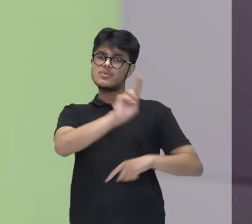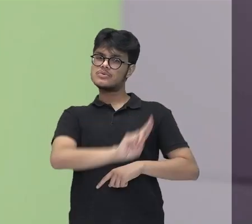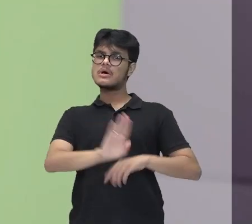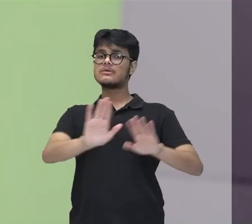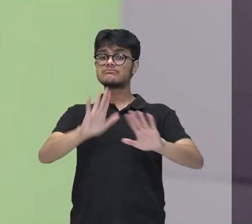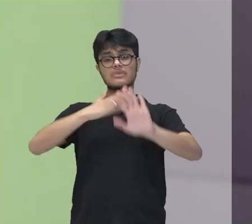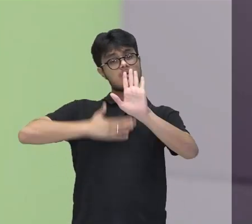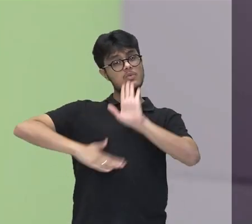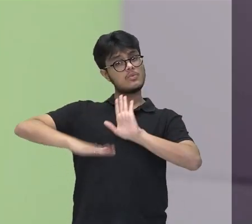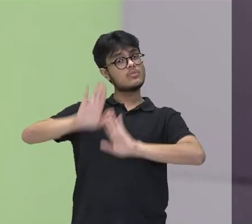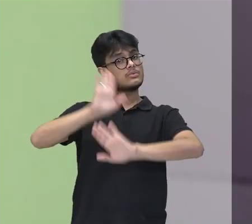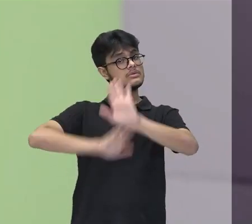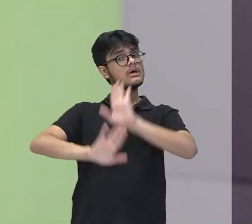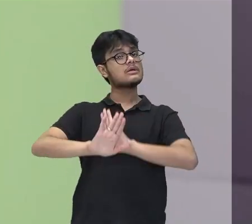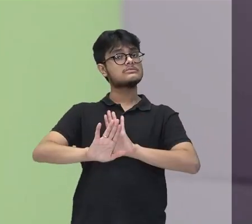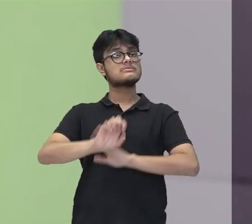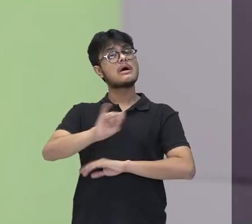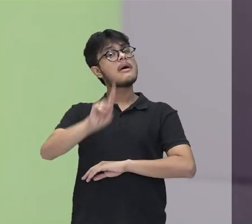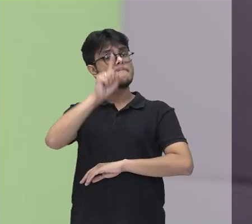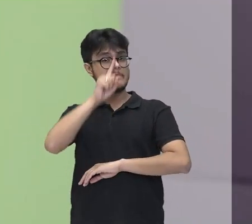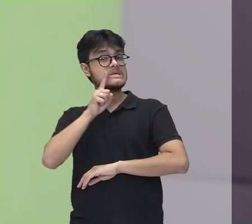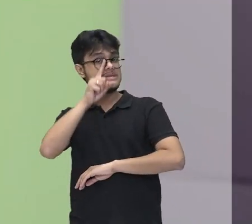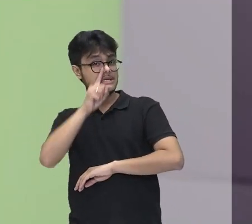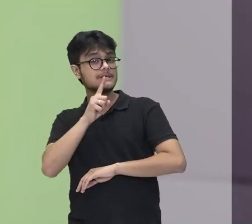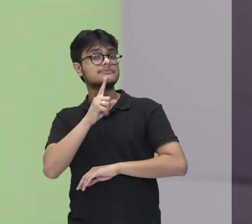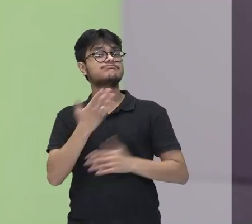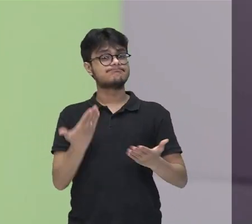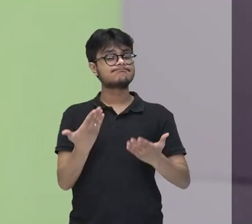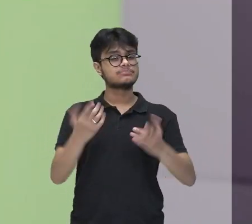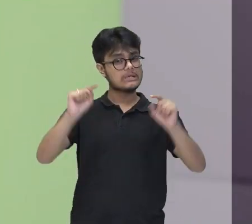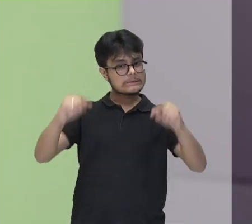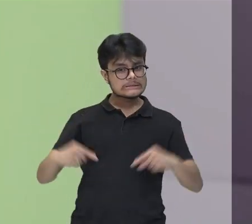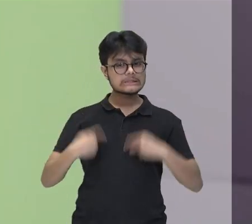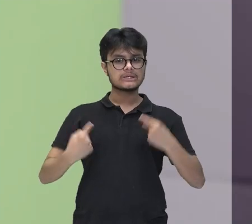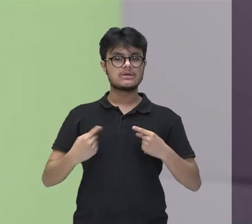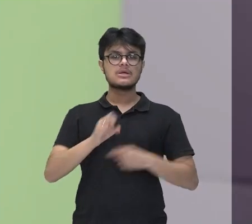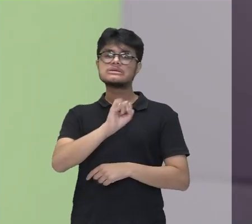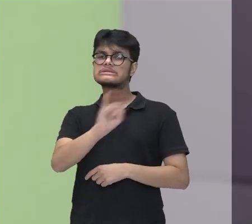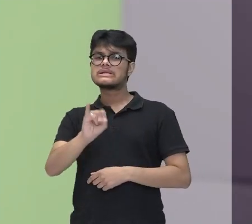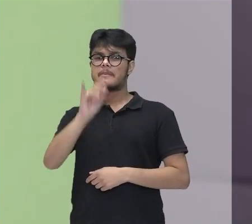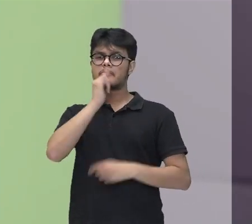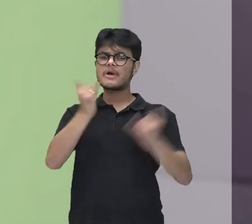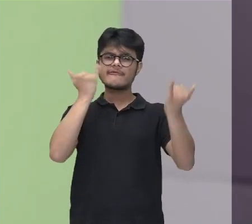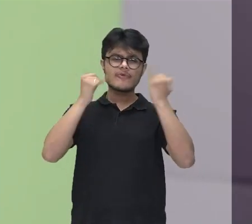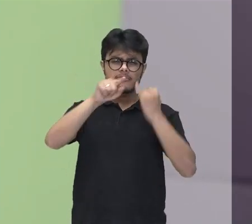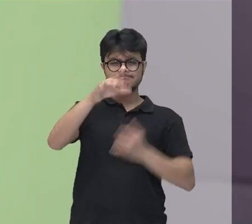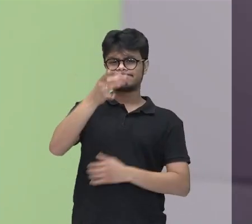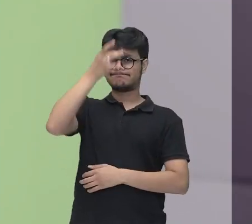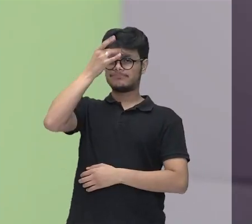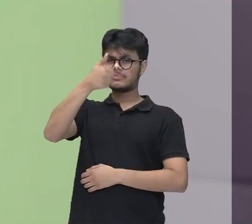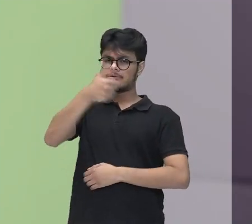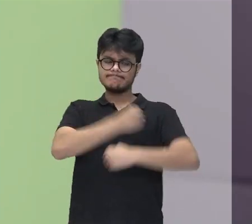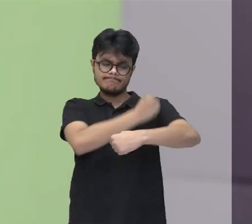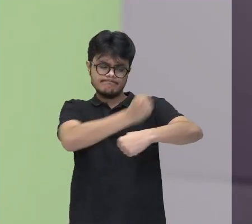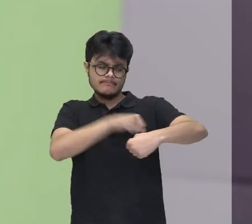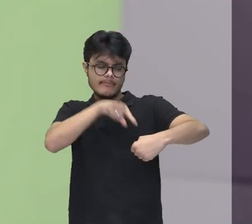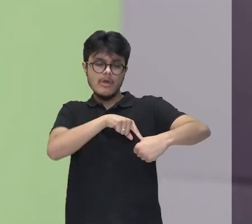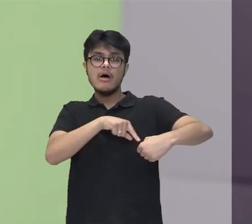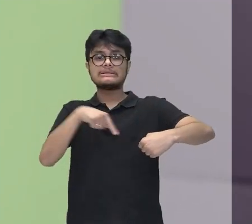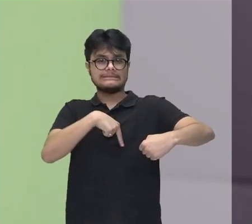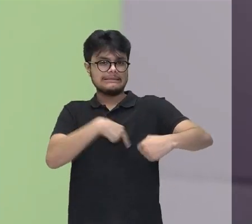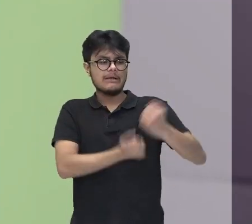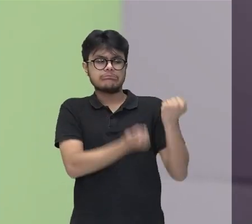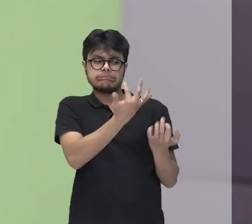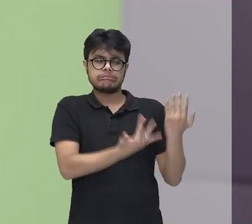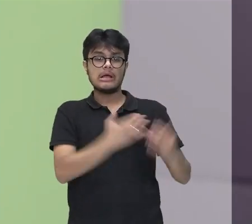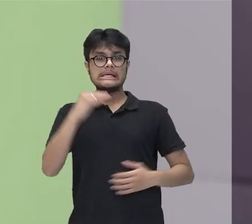Porque acidentes podem ocorrer. Vocês, se não tivéssemos informado de aquela panela, né?